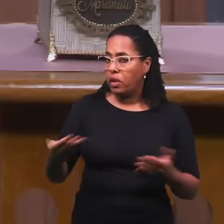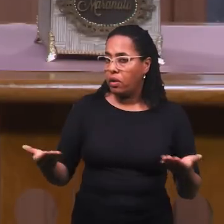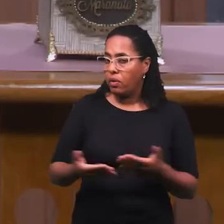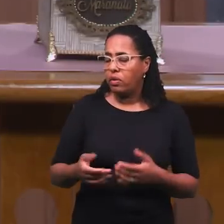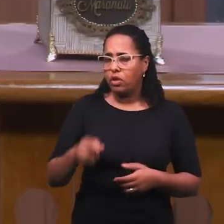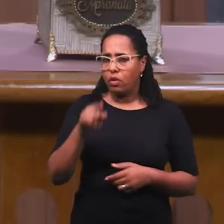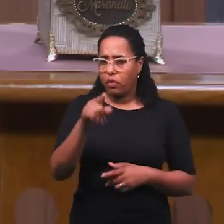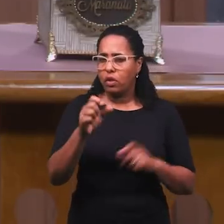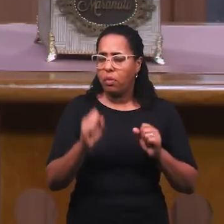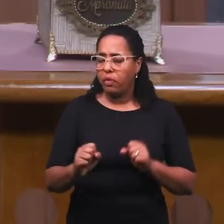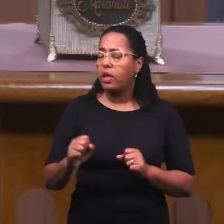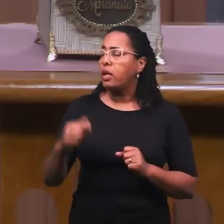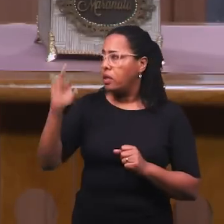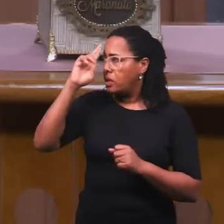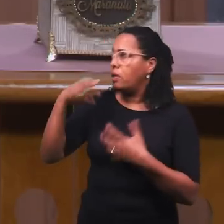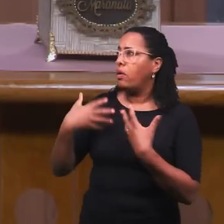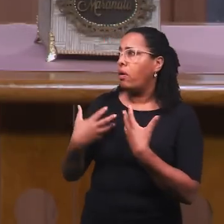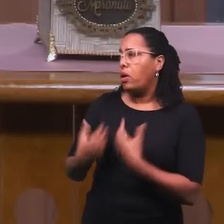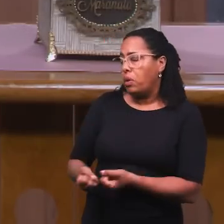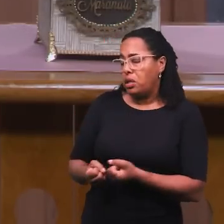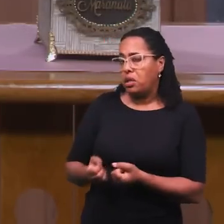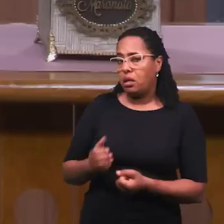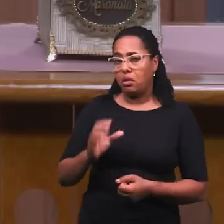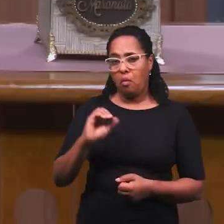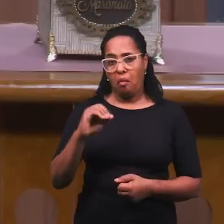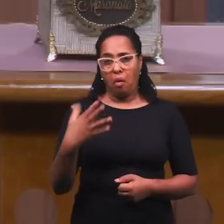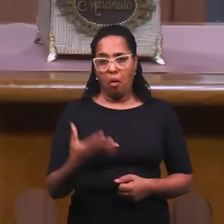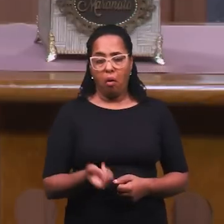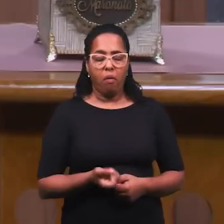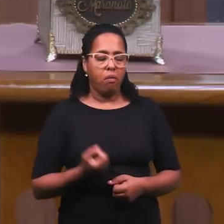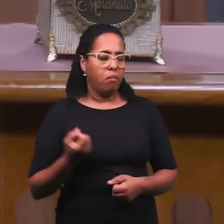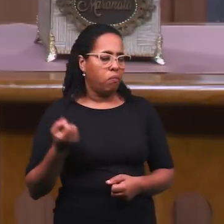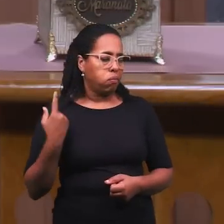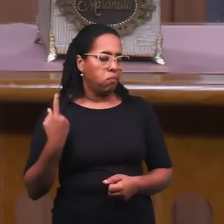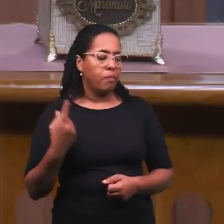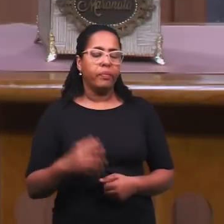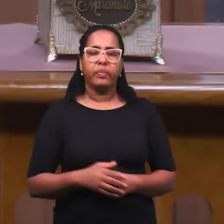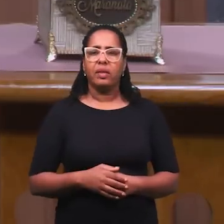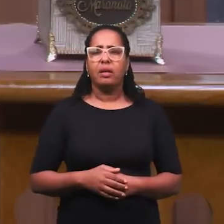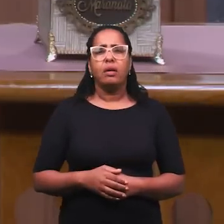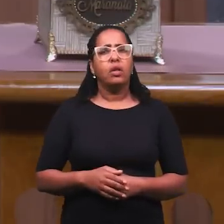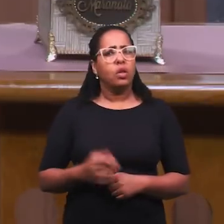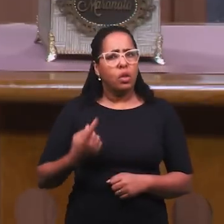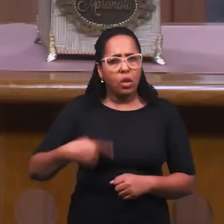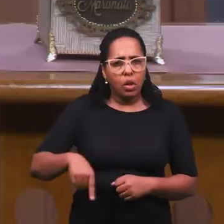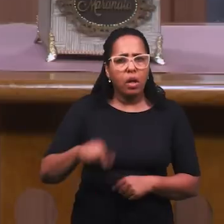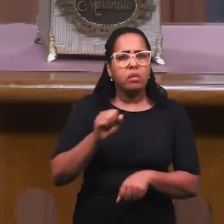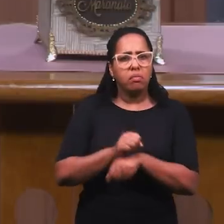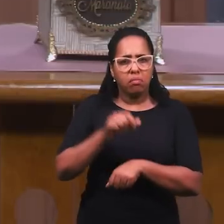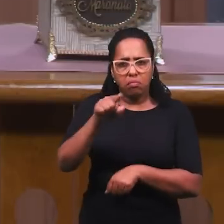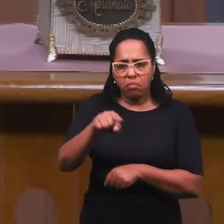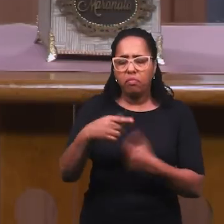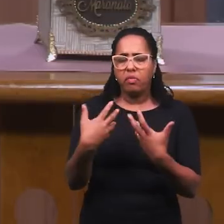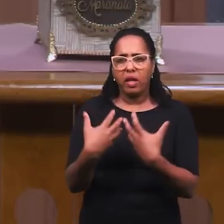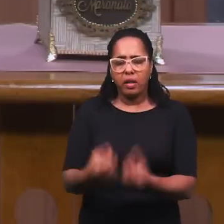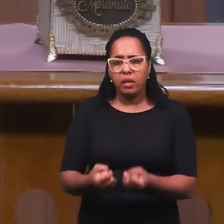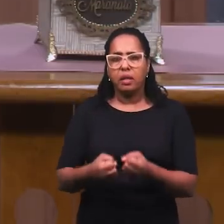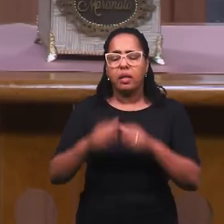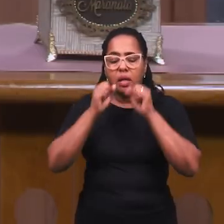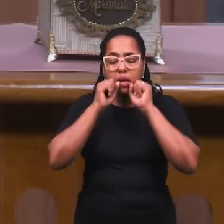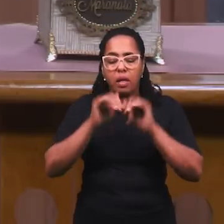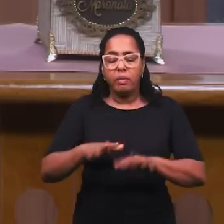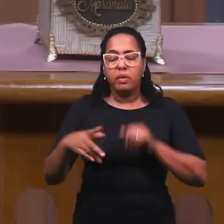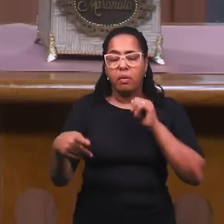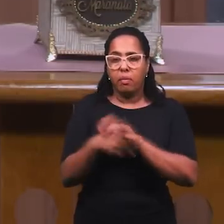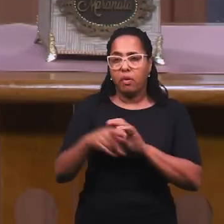Você pode dizer: Senhor, eu aceito esta bênção, ou rejeito esta bênção. Esperemos que você aceite esta bênção,